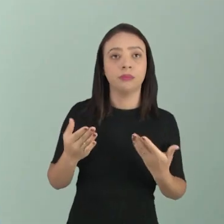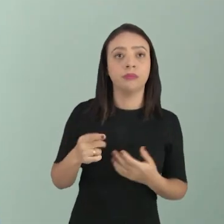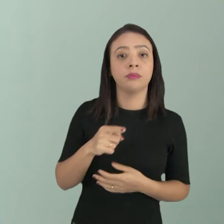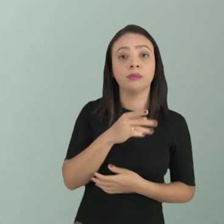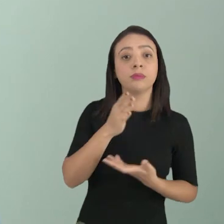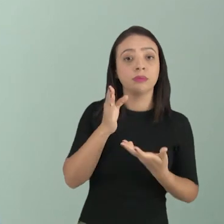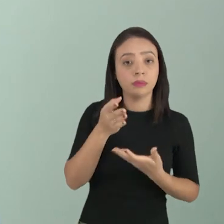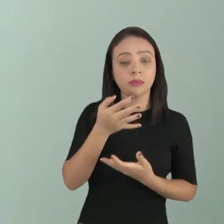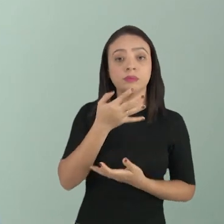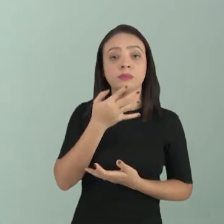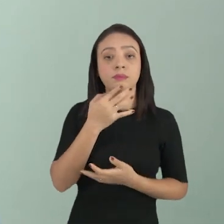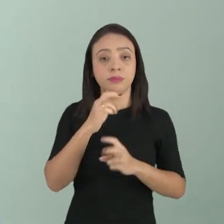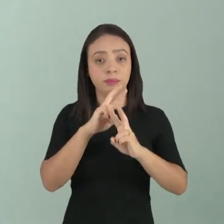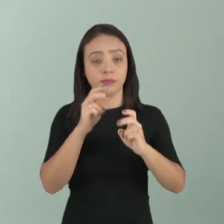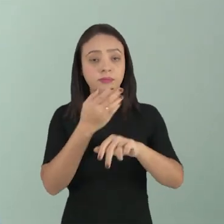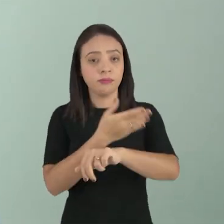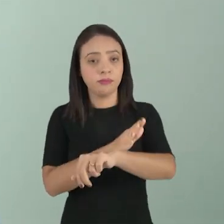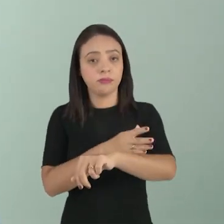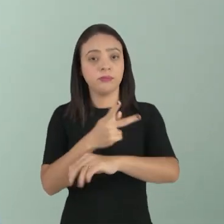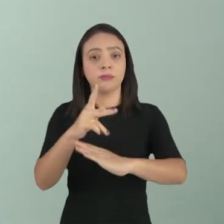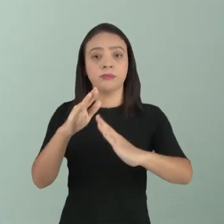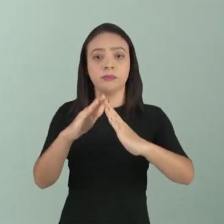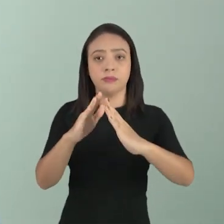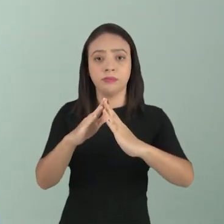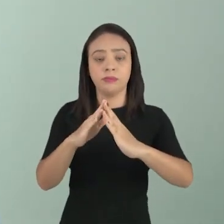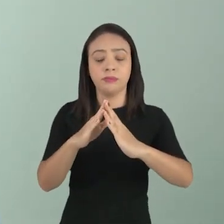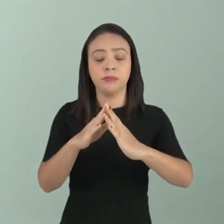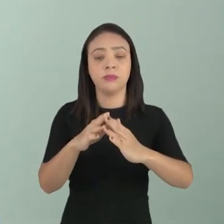já conhece o tema, treine na sua casa,